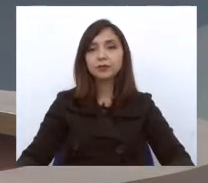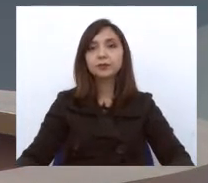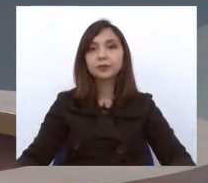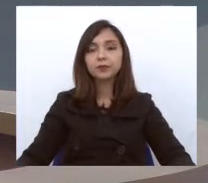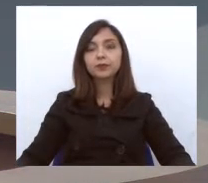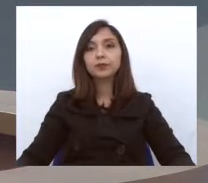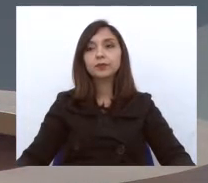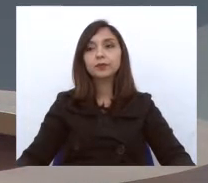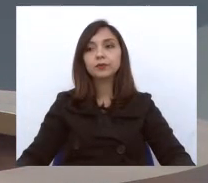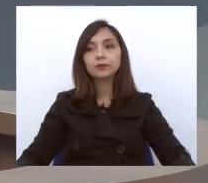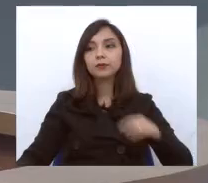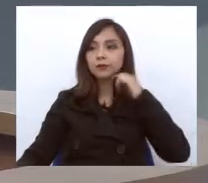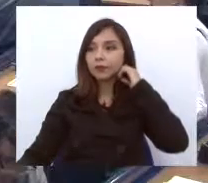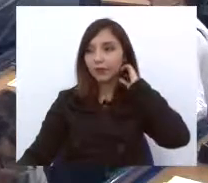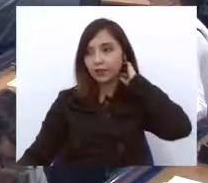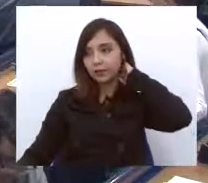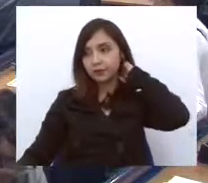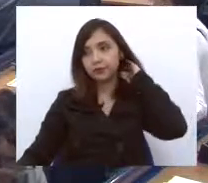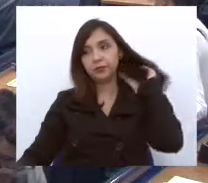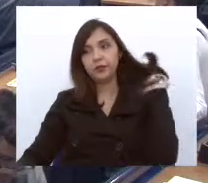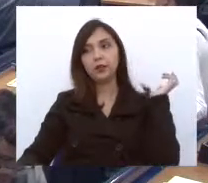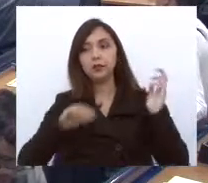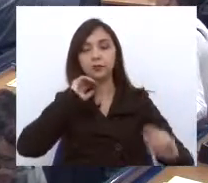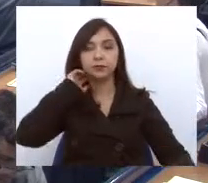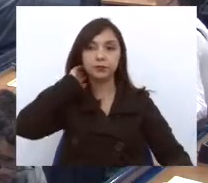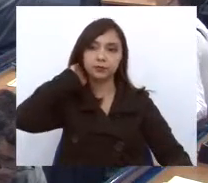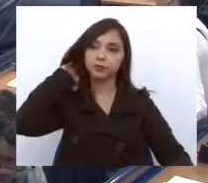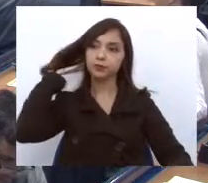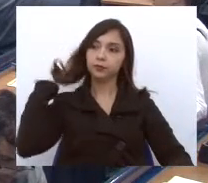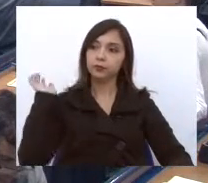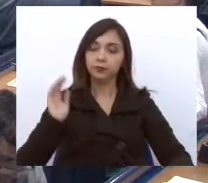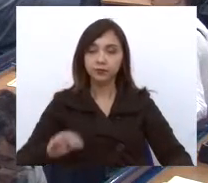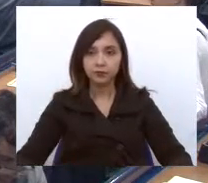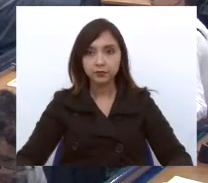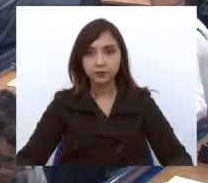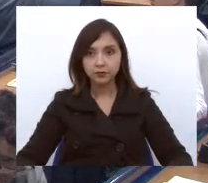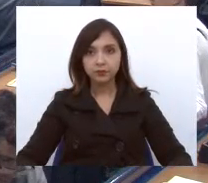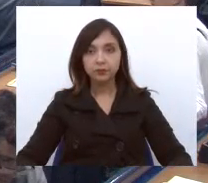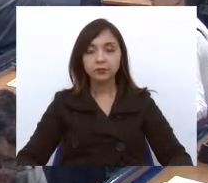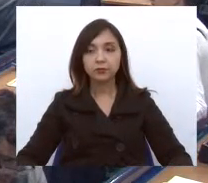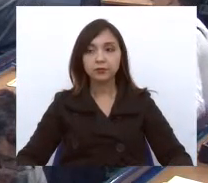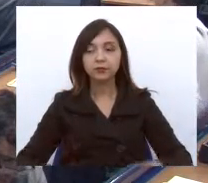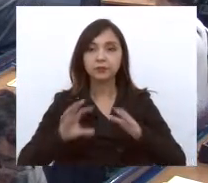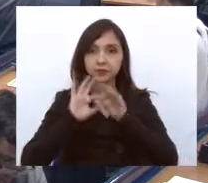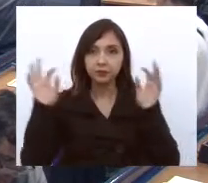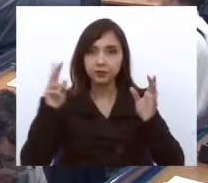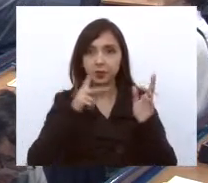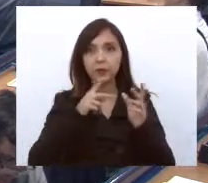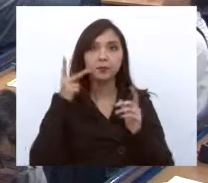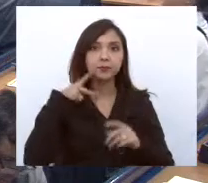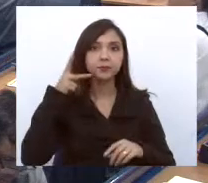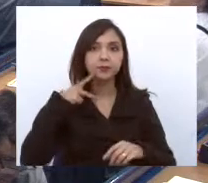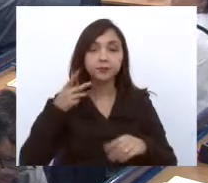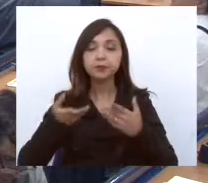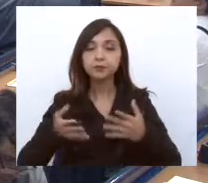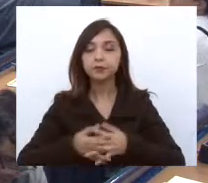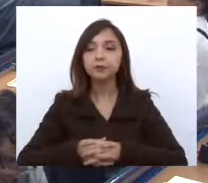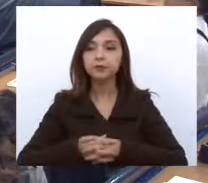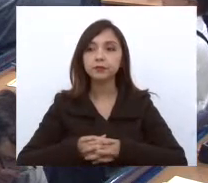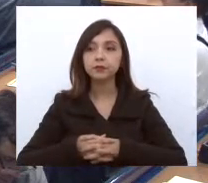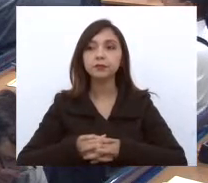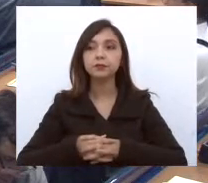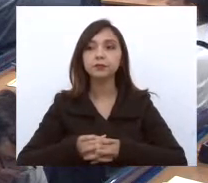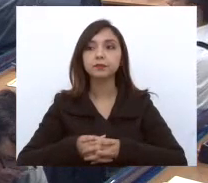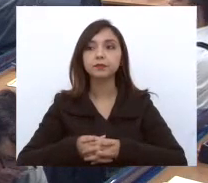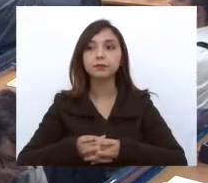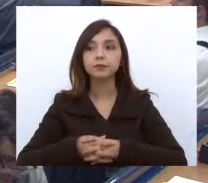casa. Pela ordem, senhor presidente. Pela ordem, vereador. Pela liderança do PSDB, senhor presidente. Pela liderança do partido, vereador. Senhor